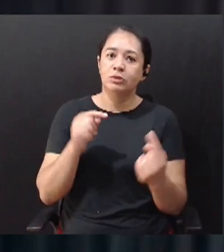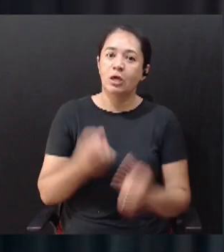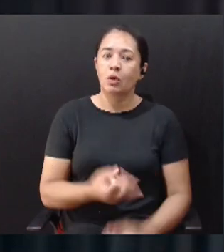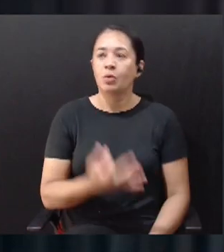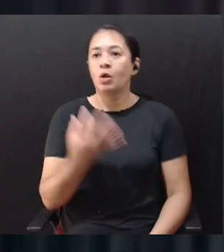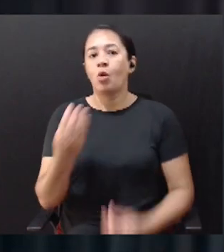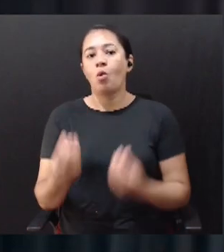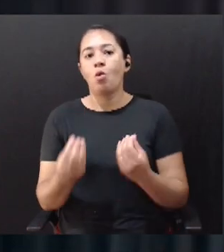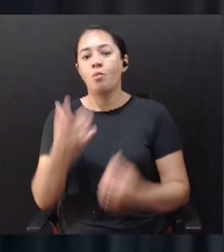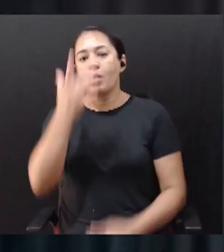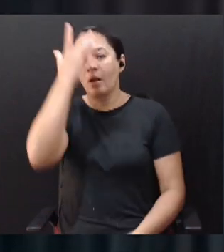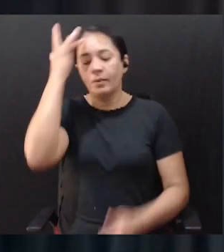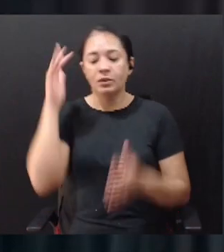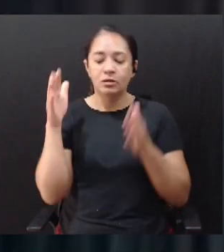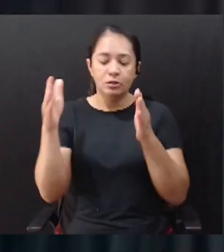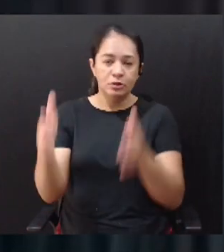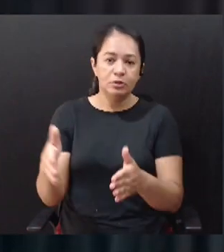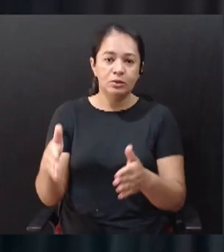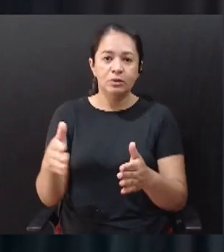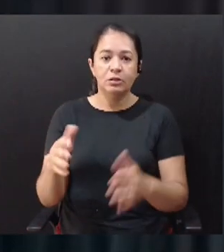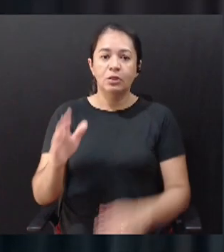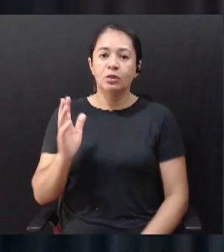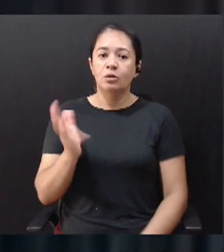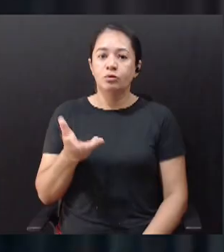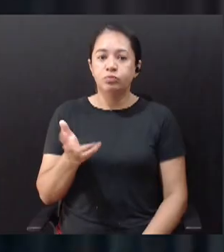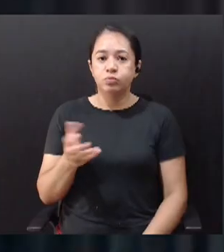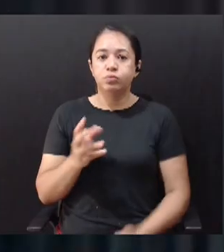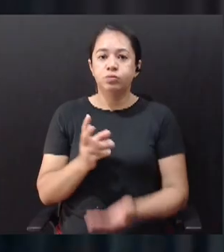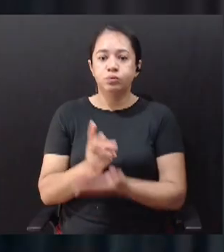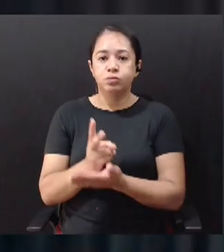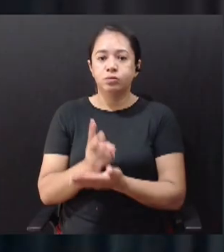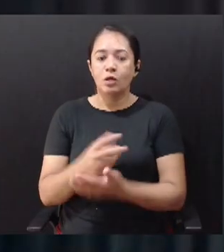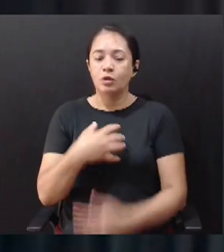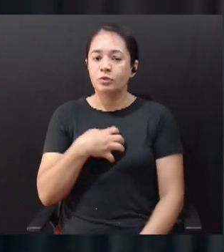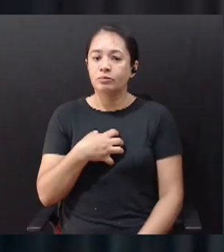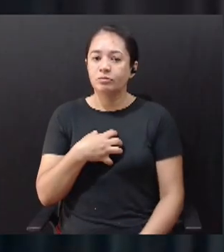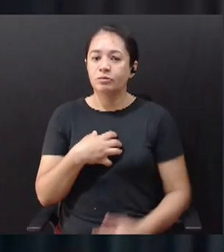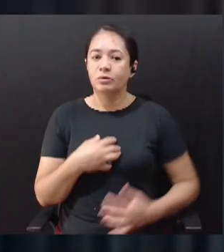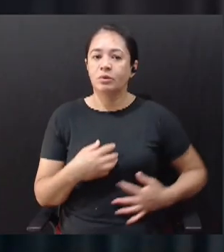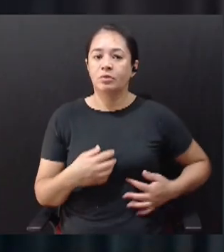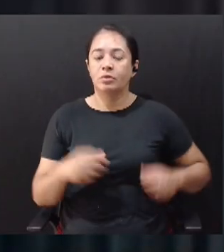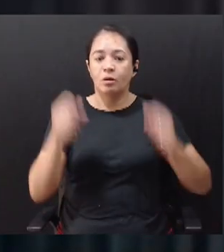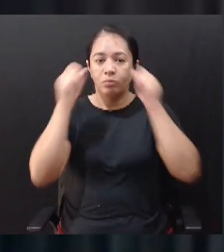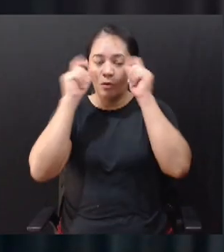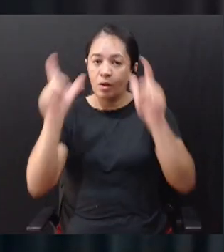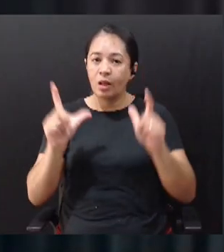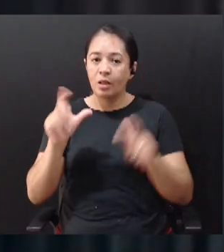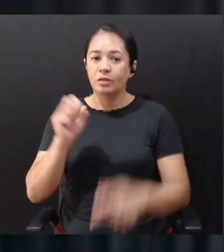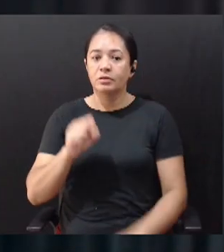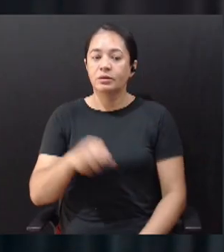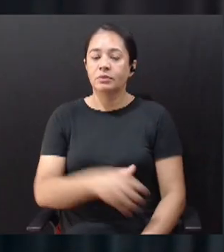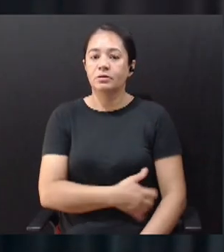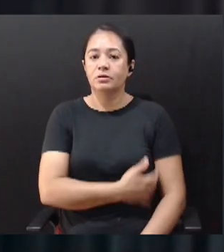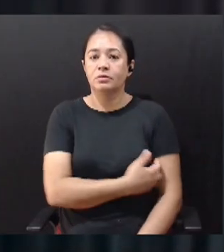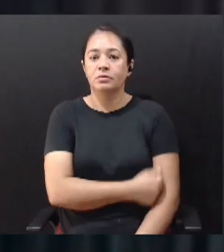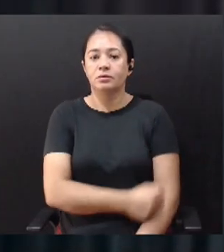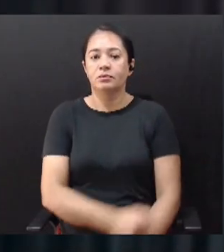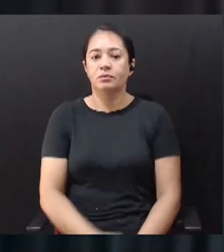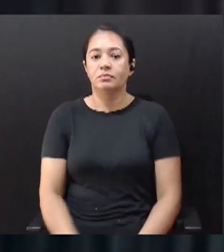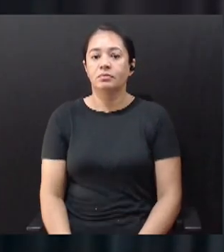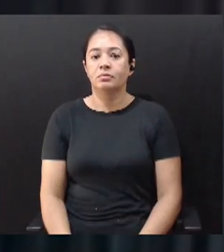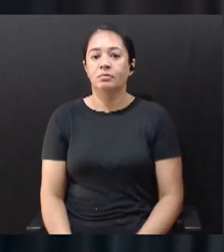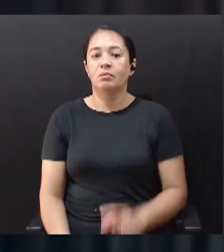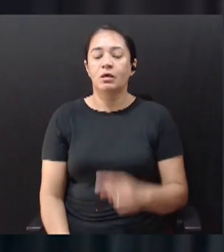ali no domingo, a frequência desse sentimento é um alerta, assim, né, apesar de ser um sentimento normal, que